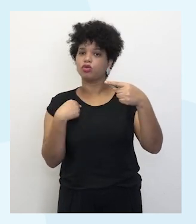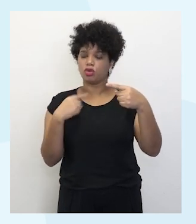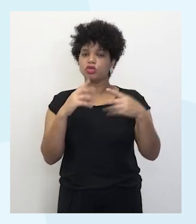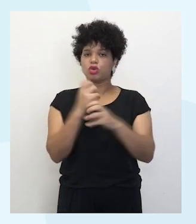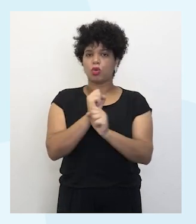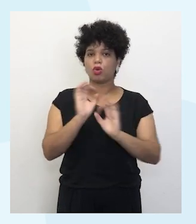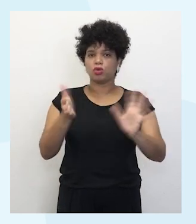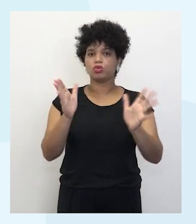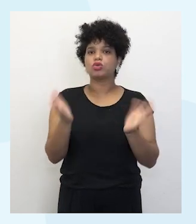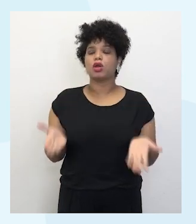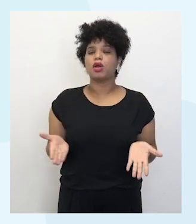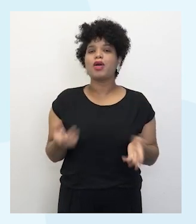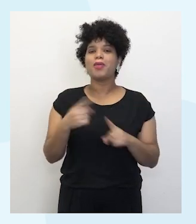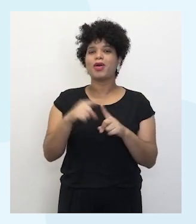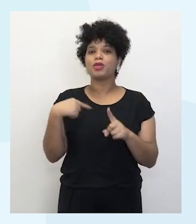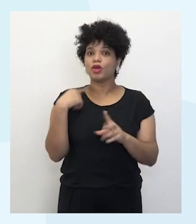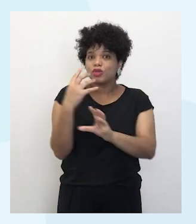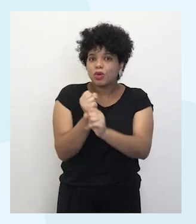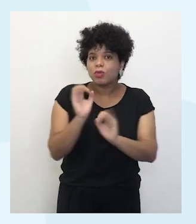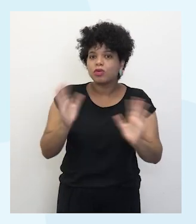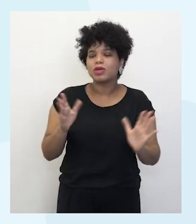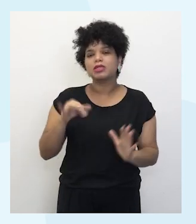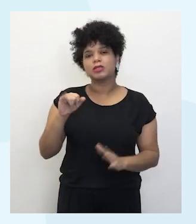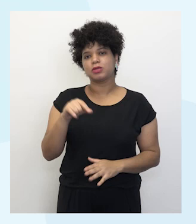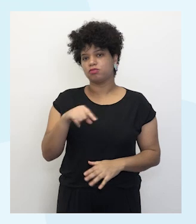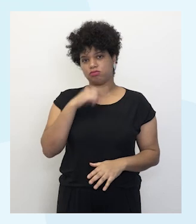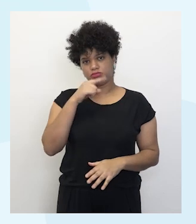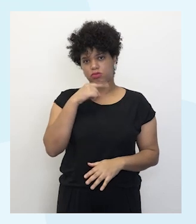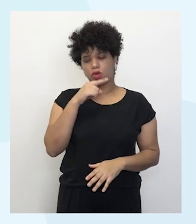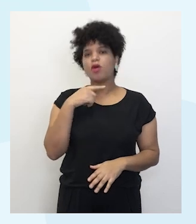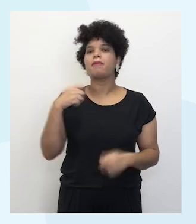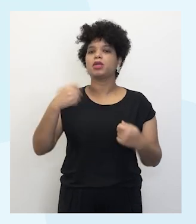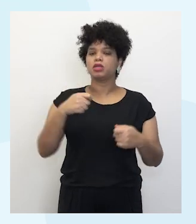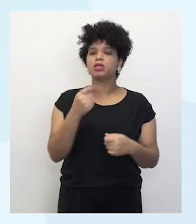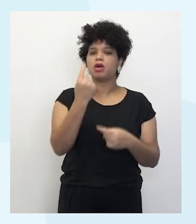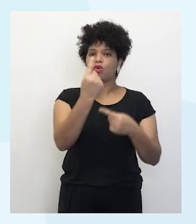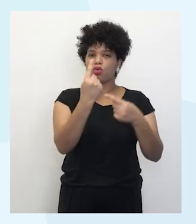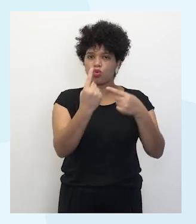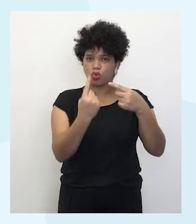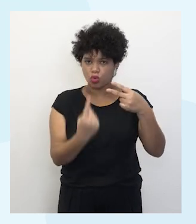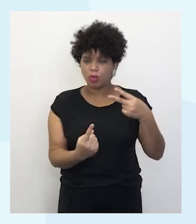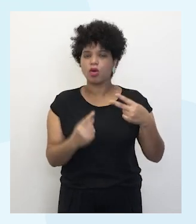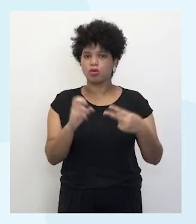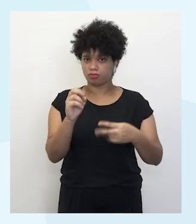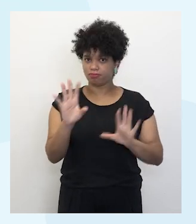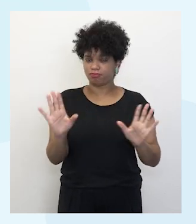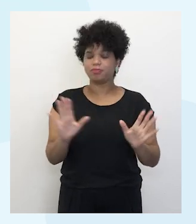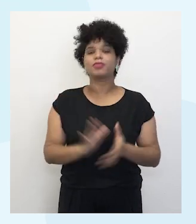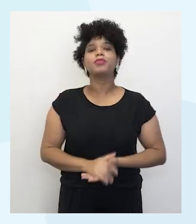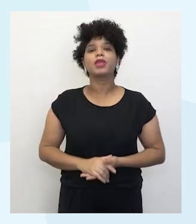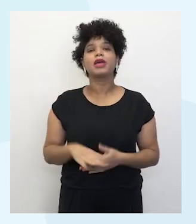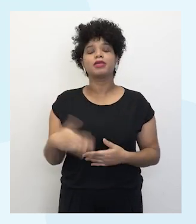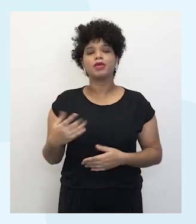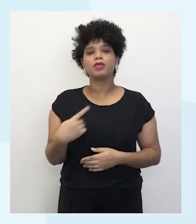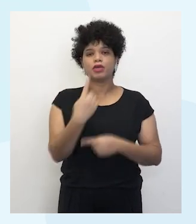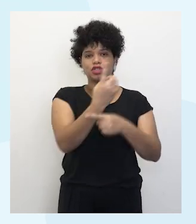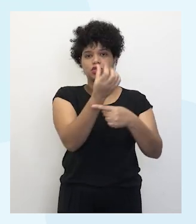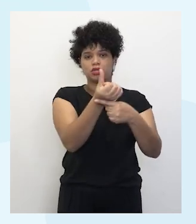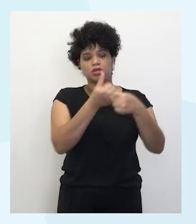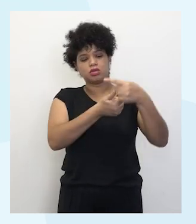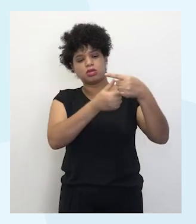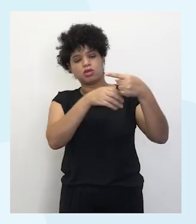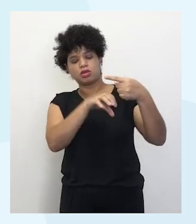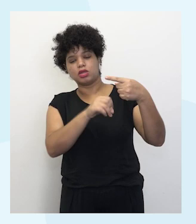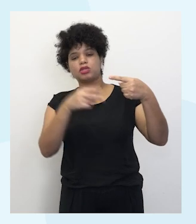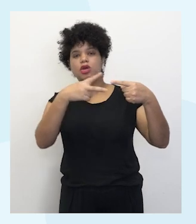calculou. Isso porque a gente já calculou. Se a gente não tivesse calculado, teria que fazer 1 por 1, beleza? E aí, ó, 16 décimos é a mesma